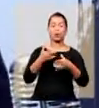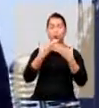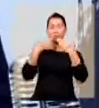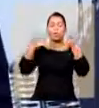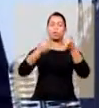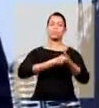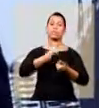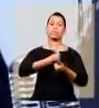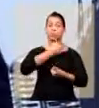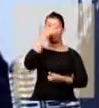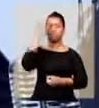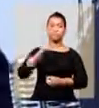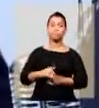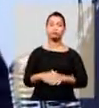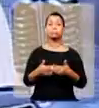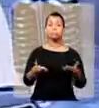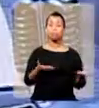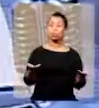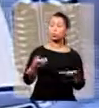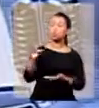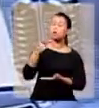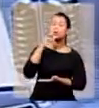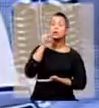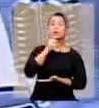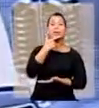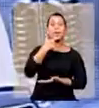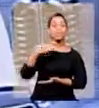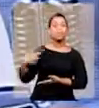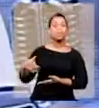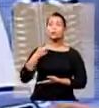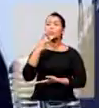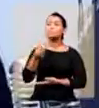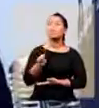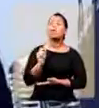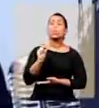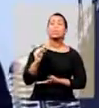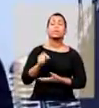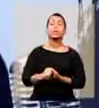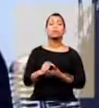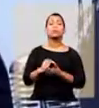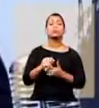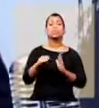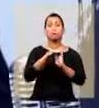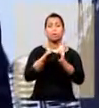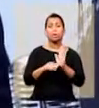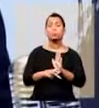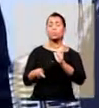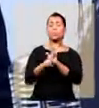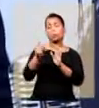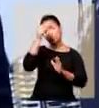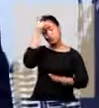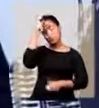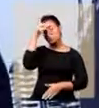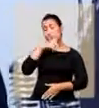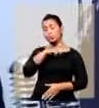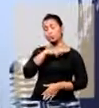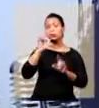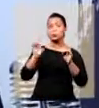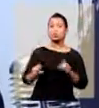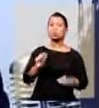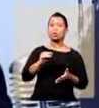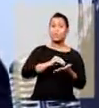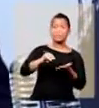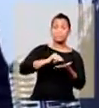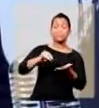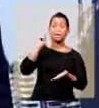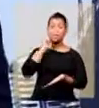você falasse um pouquinho dos programas que a Prefeitura tem, especificamente a Secretaria da Mulher, Pessoa com Deficiência,